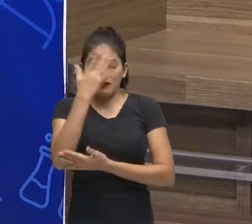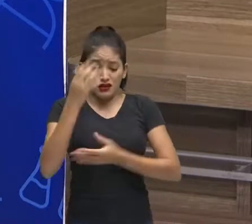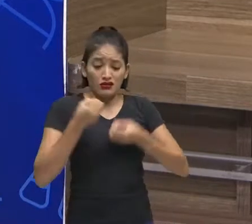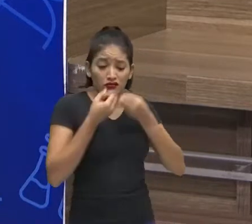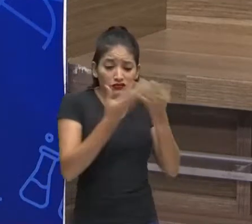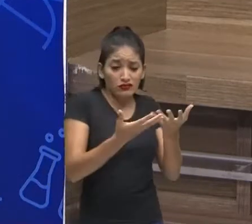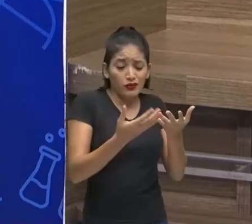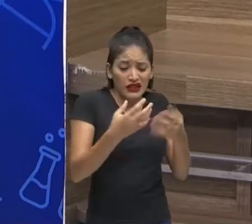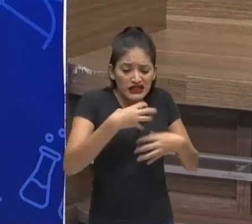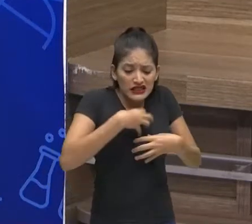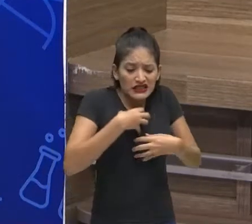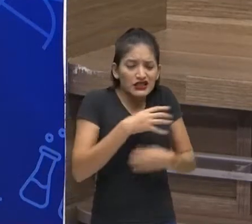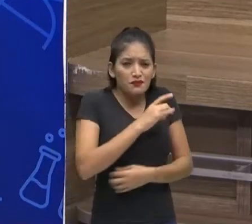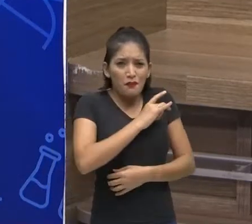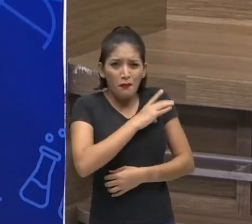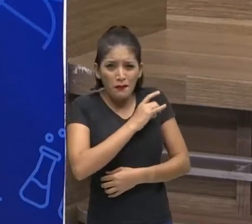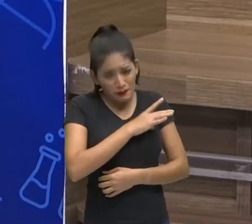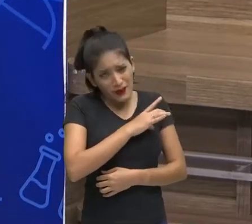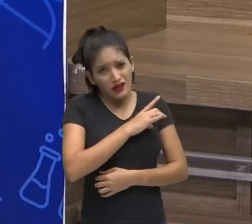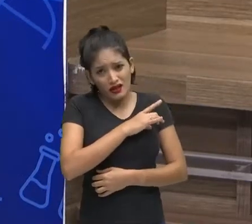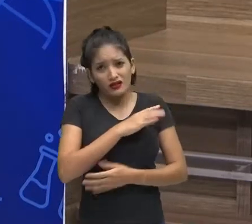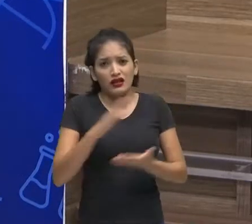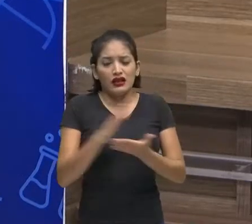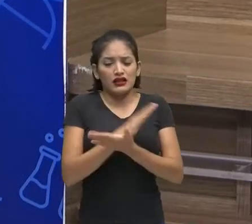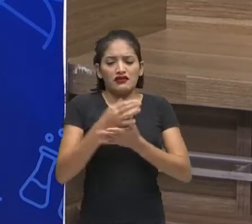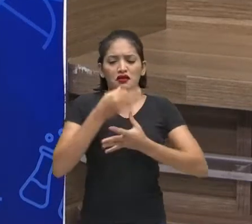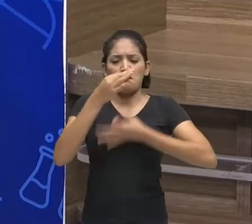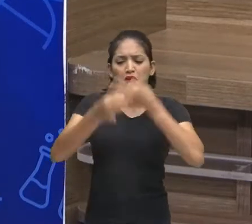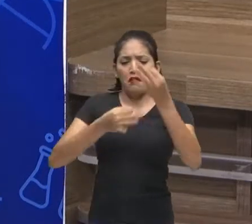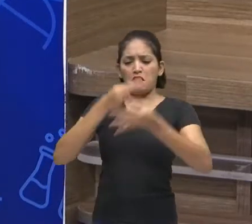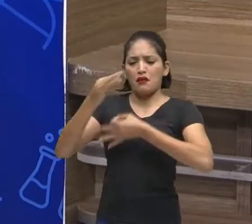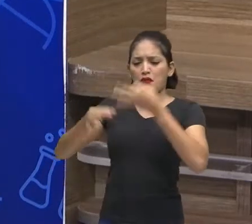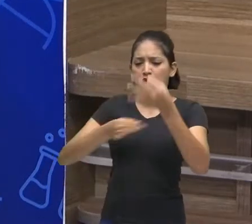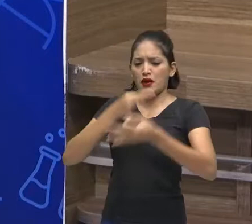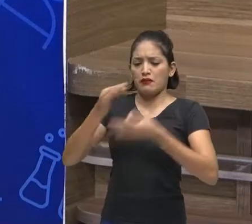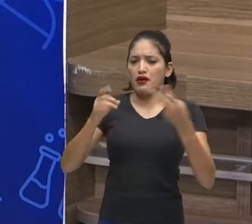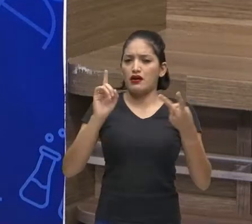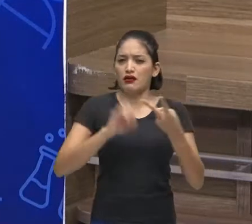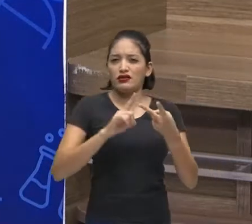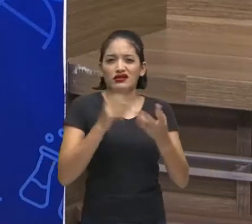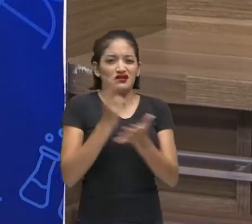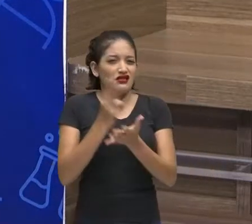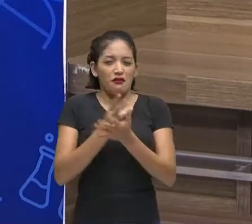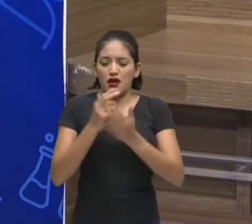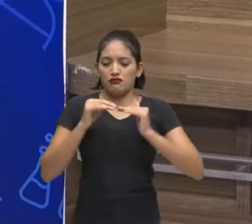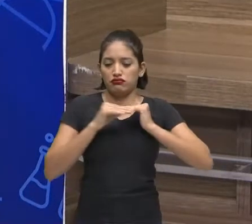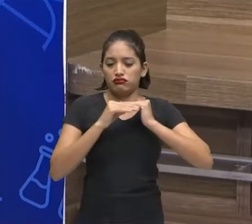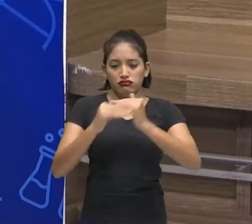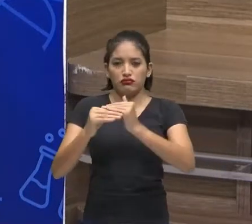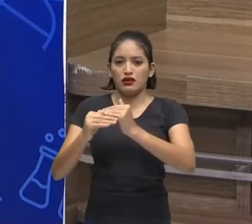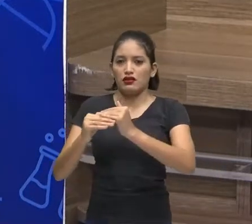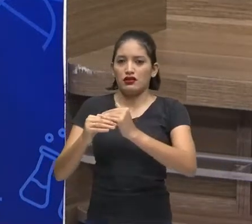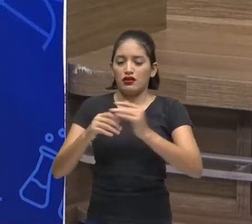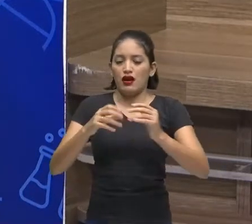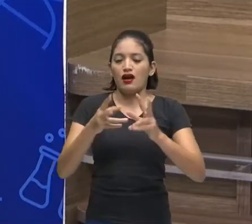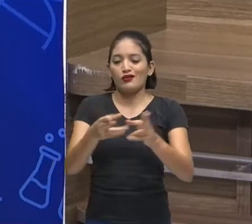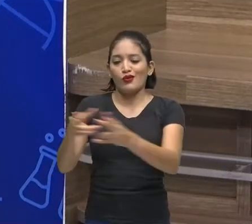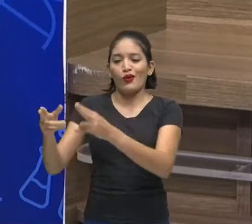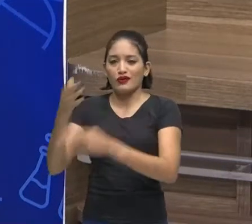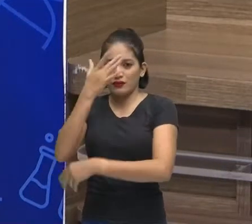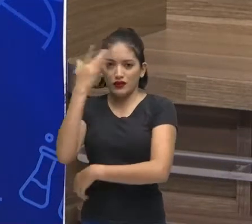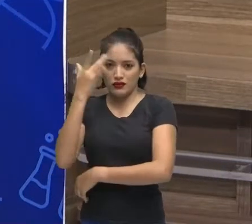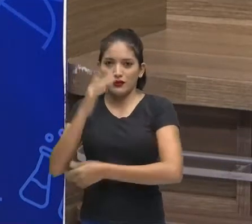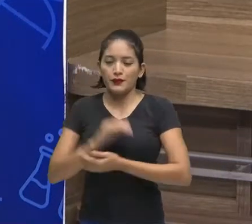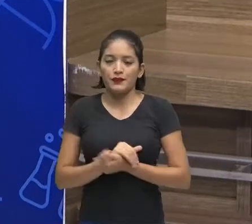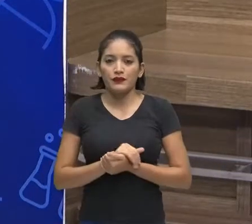este medo, esse receio de ser criticado, de ser rotulado, né? De realmente estar ali e a pessoa já está